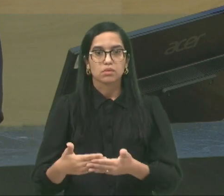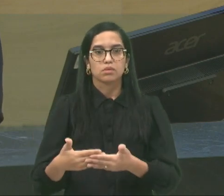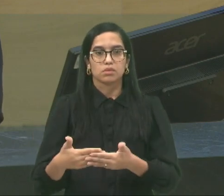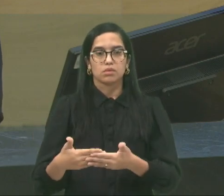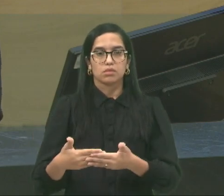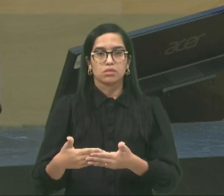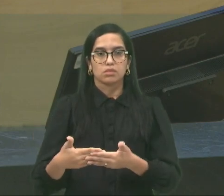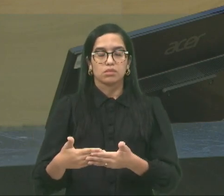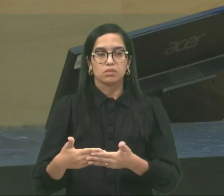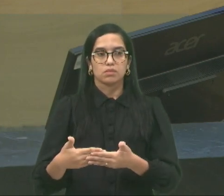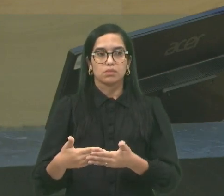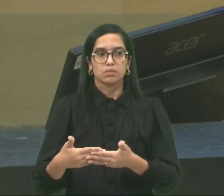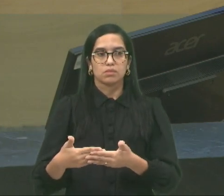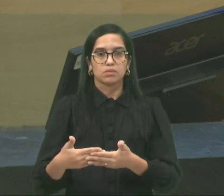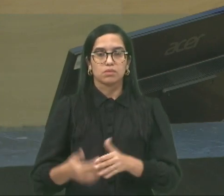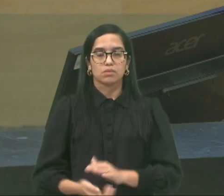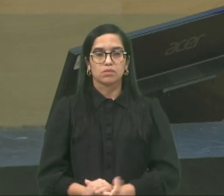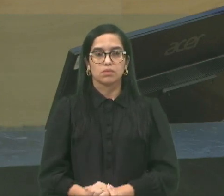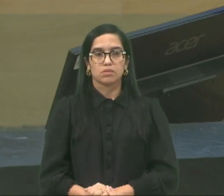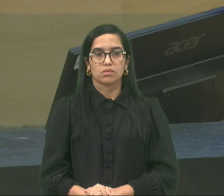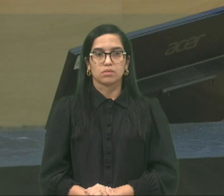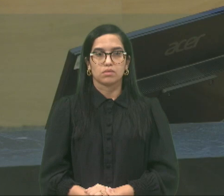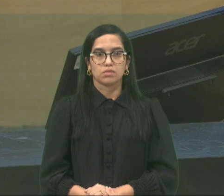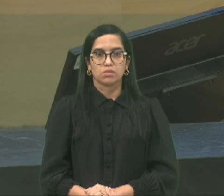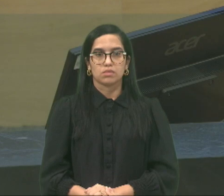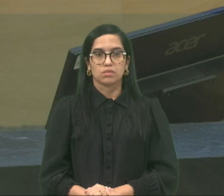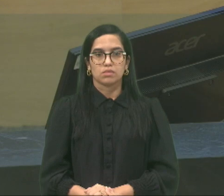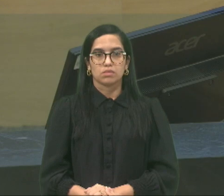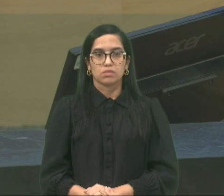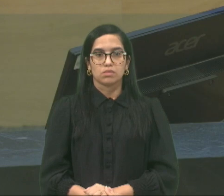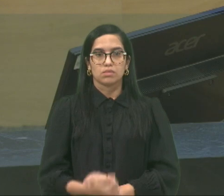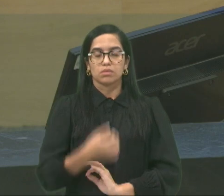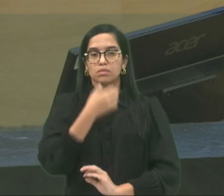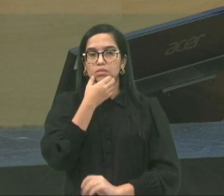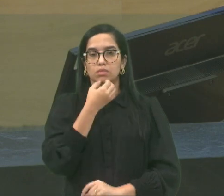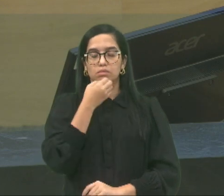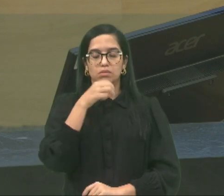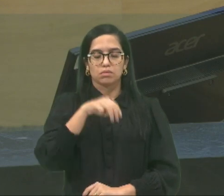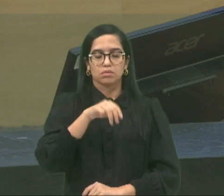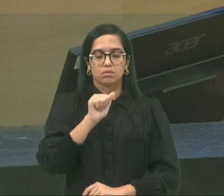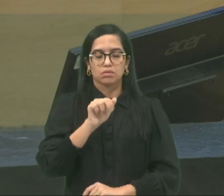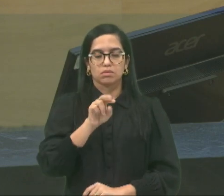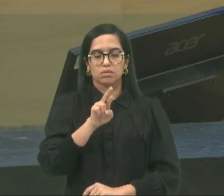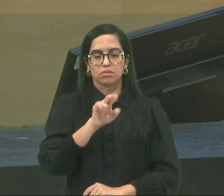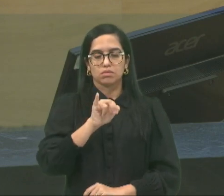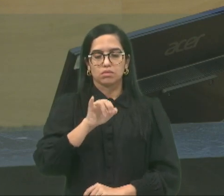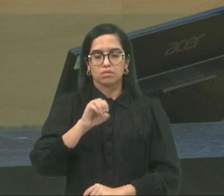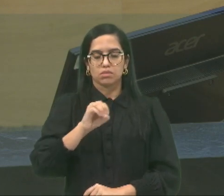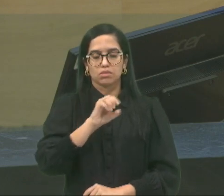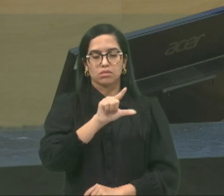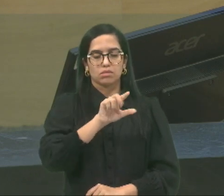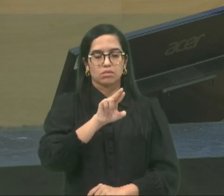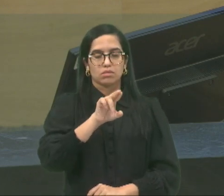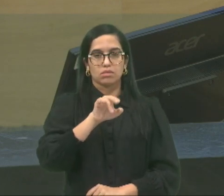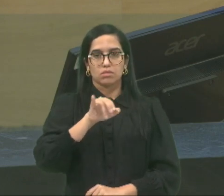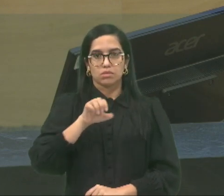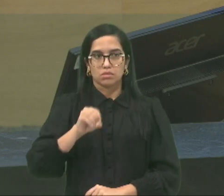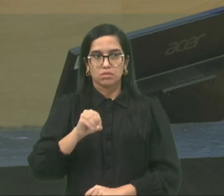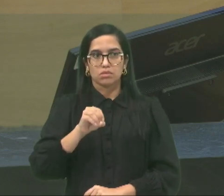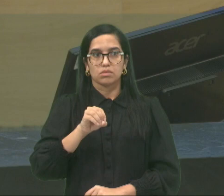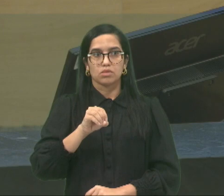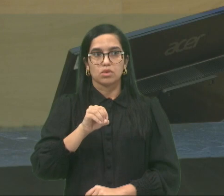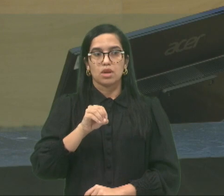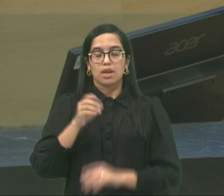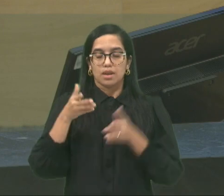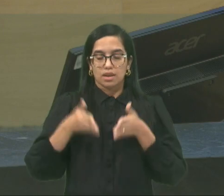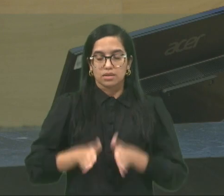realizarão pelo nosso Estado. Senhor Mário Lúcio Pereira, um goiano da cidade de